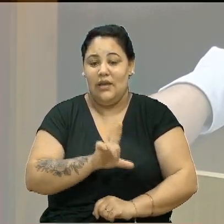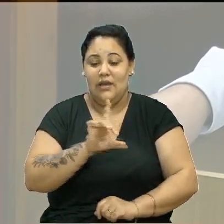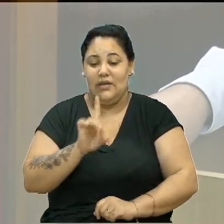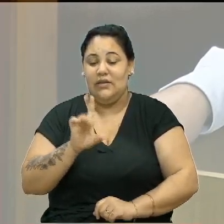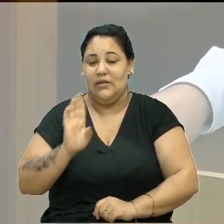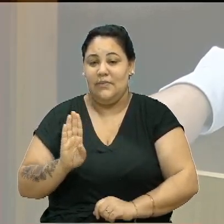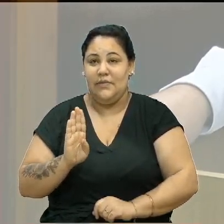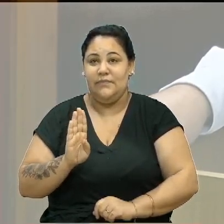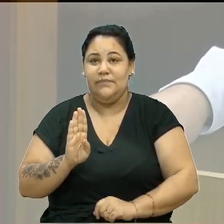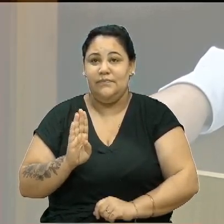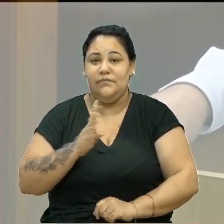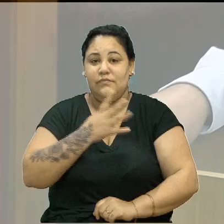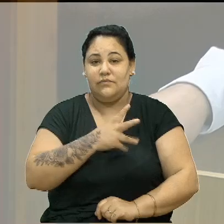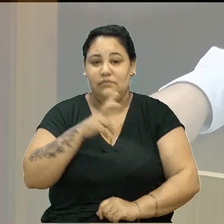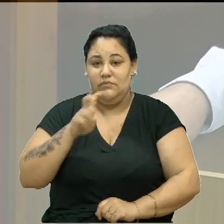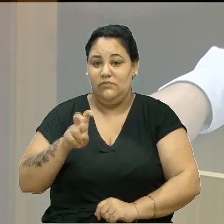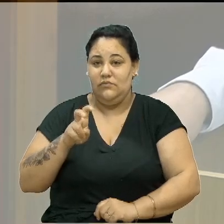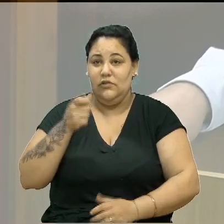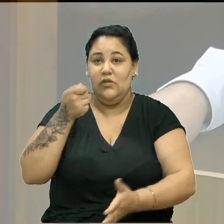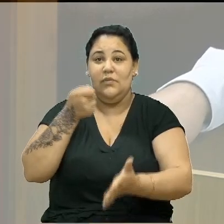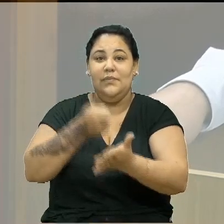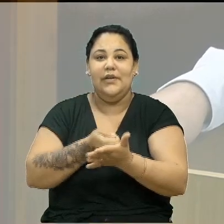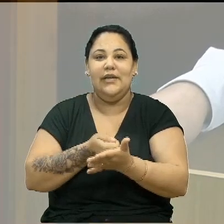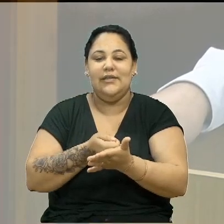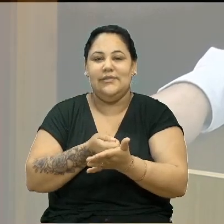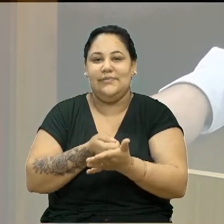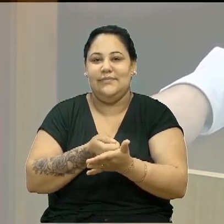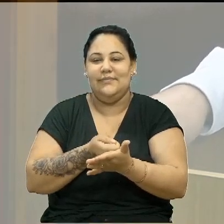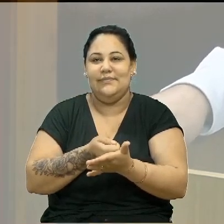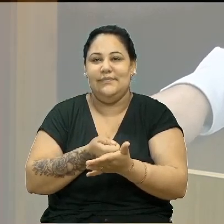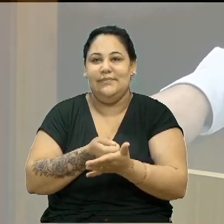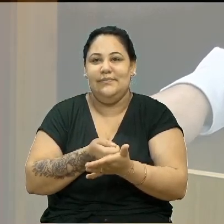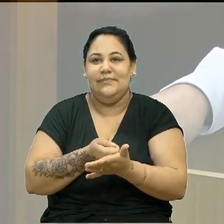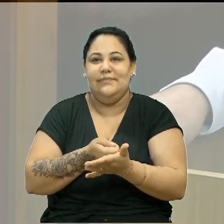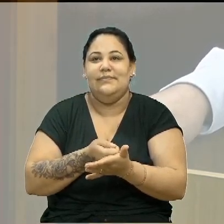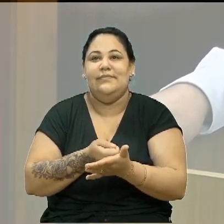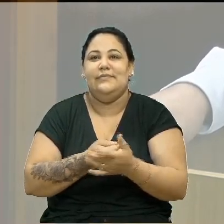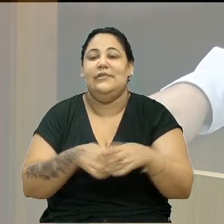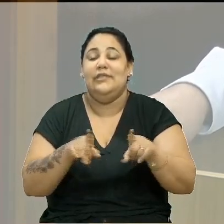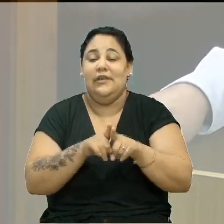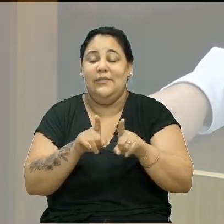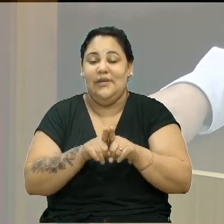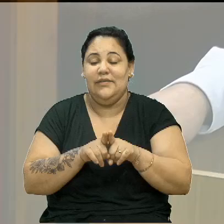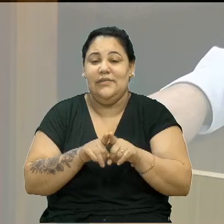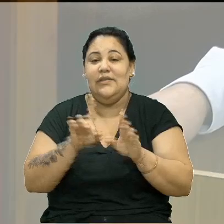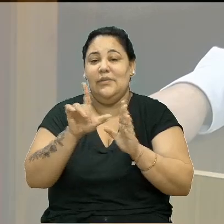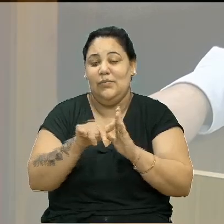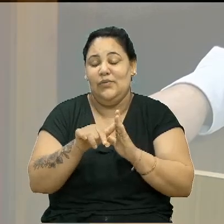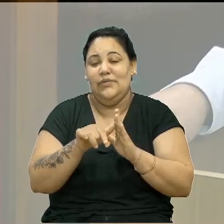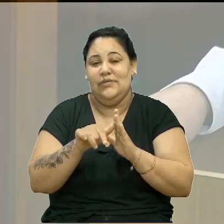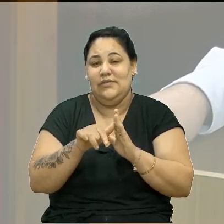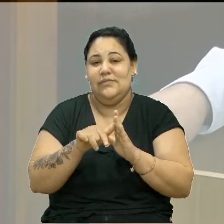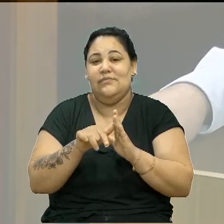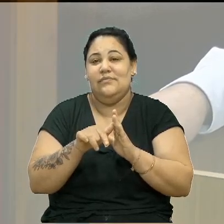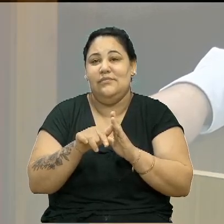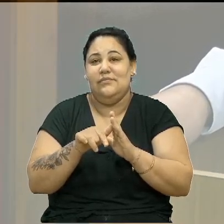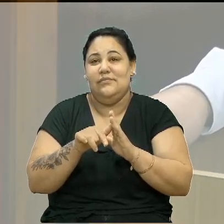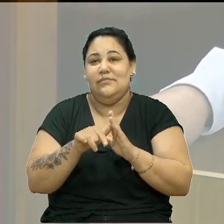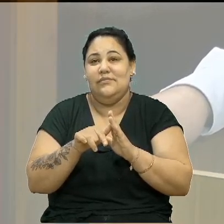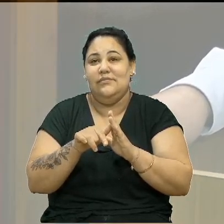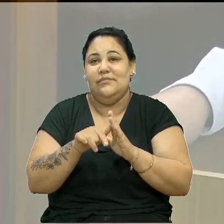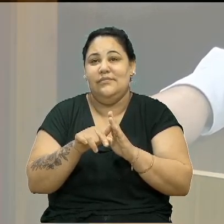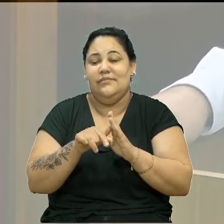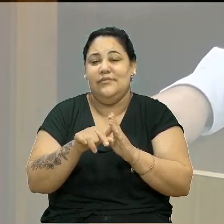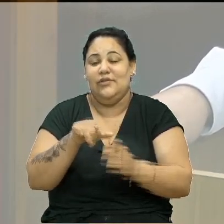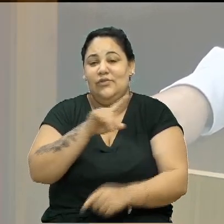se tornou obrigatoriedade da oferta da vaga. E assim como no ensino fundamental e no ensino médio,